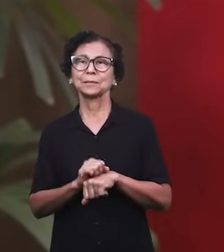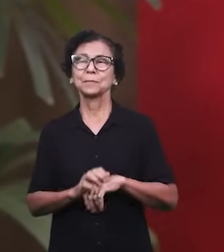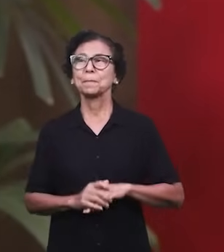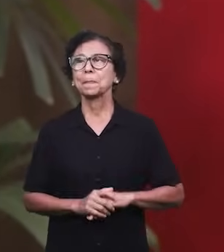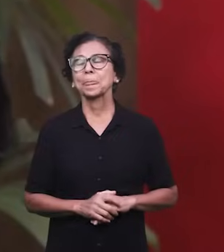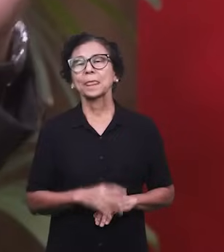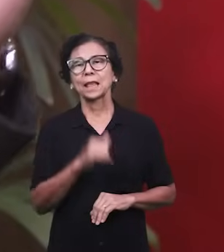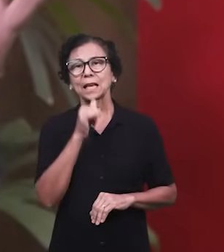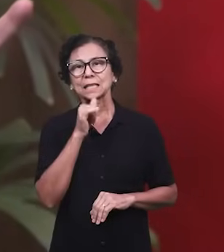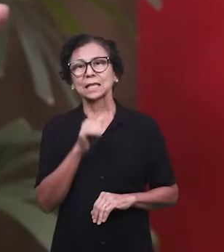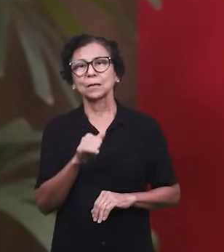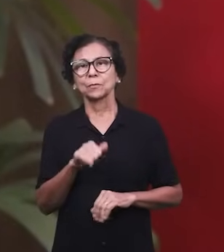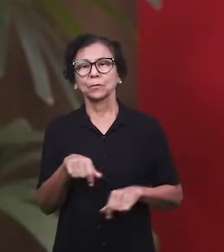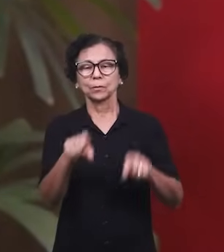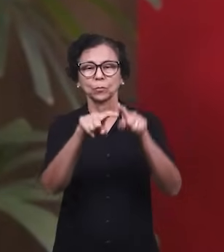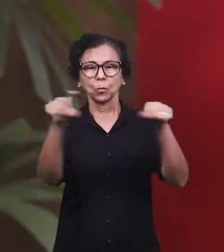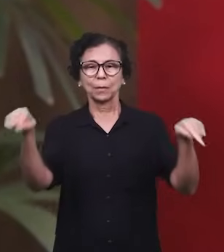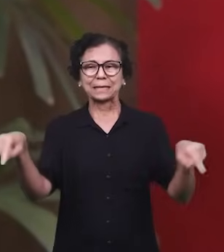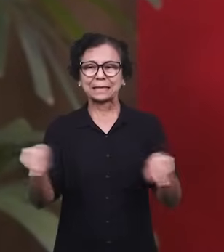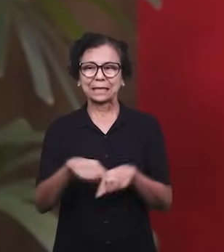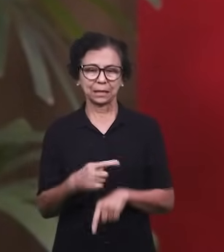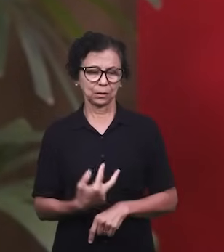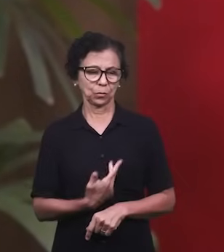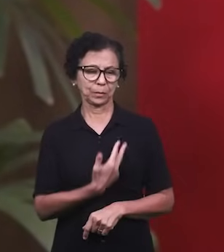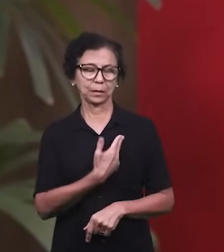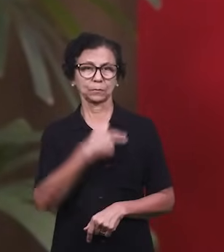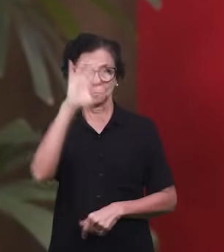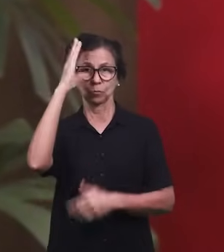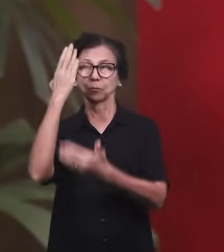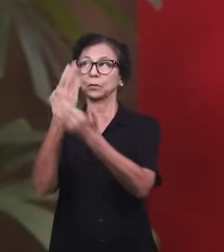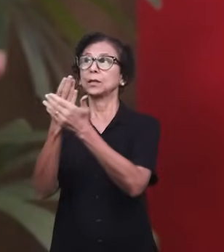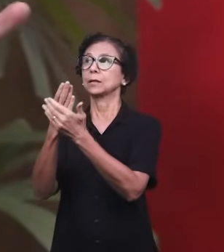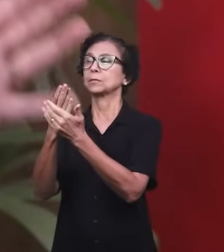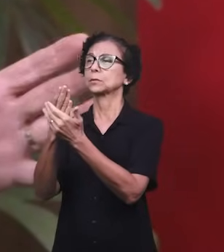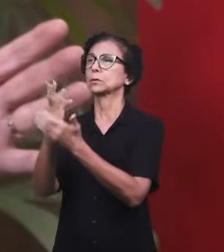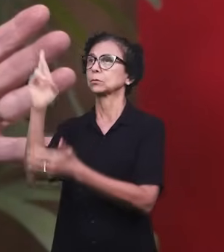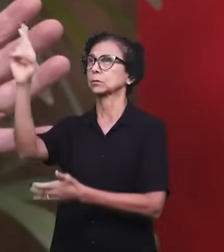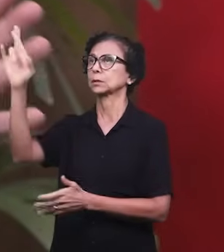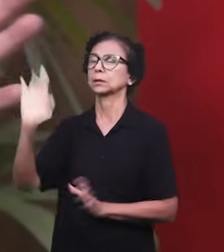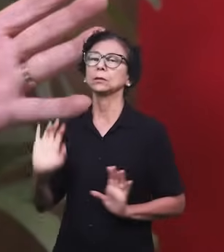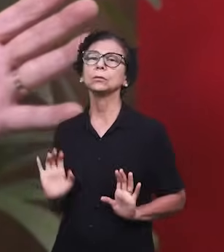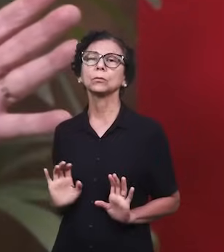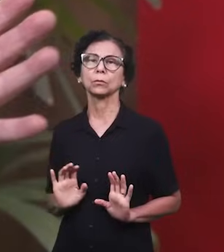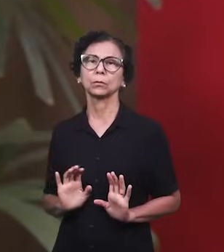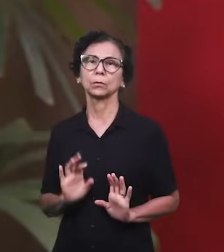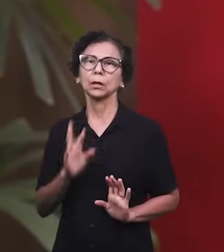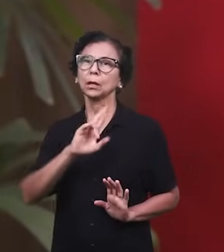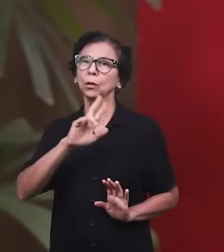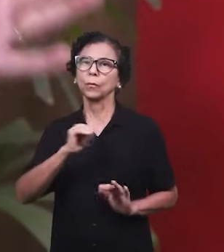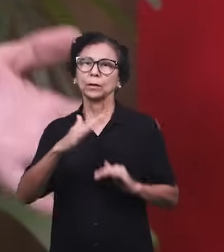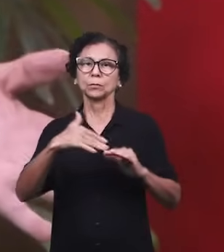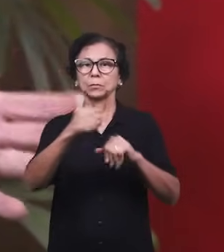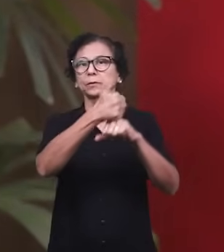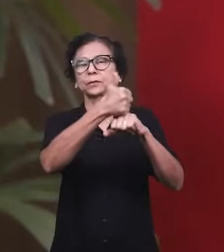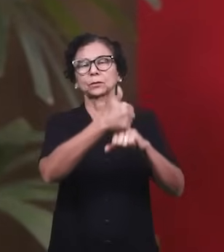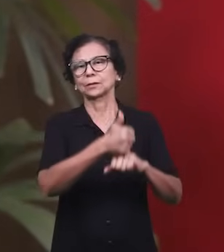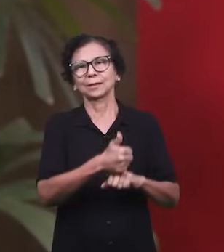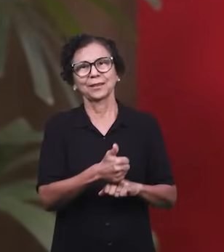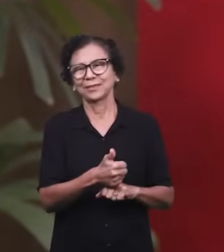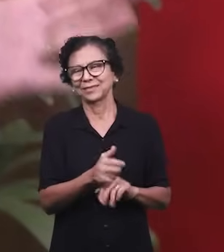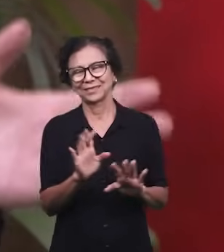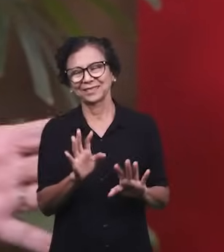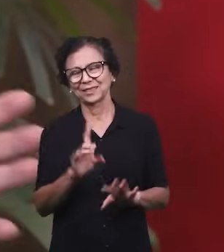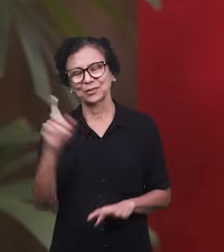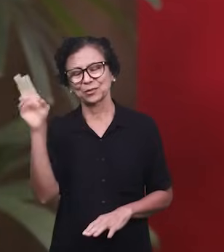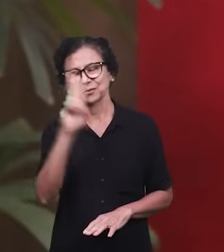por exemplo, para uma mesa de cirurgia, nós vamos esperando no Senhor. Nós não vamos esperando ali no cirurgião. Ele vai ser um elemento que